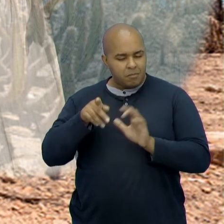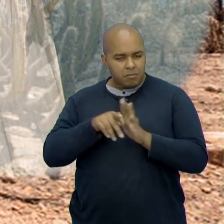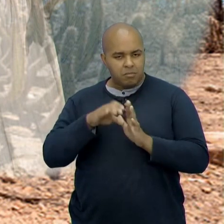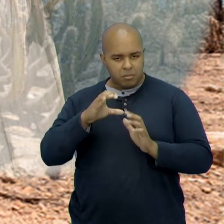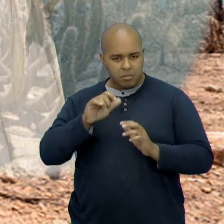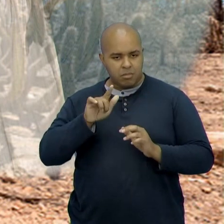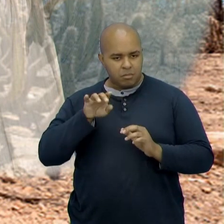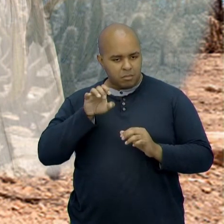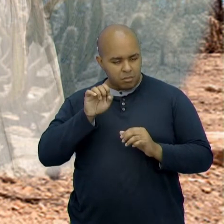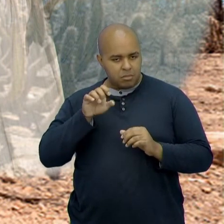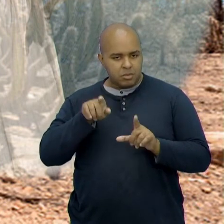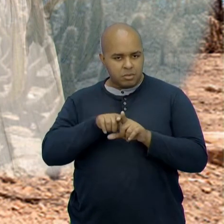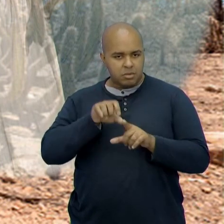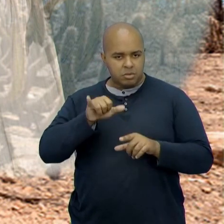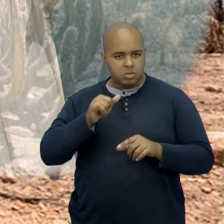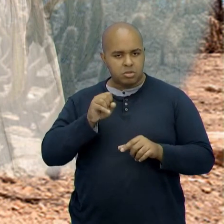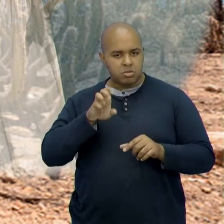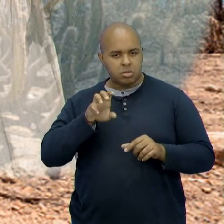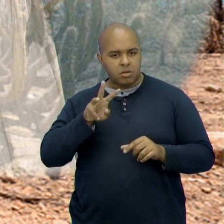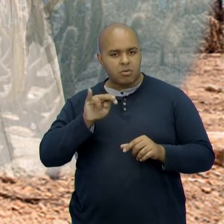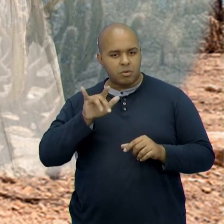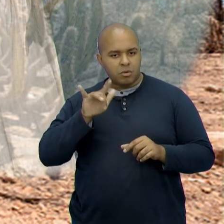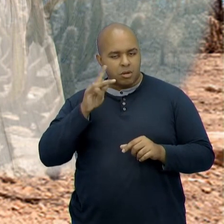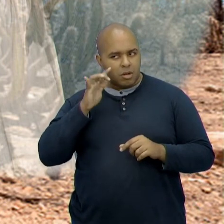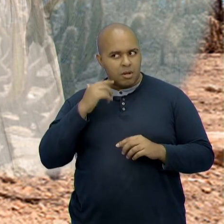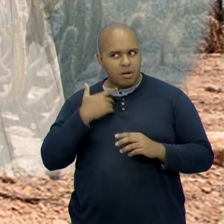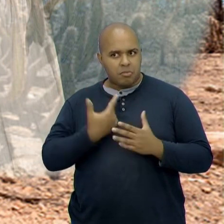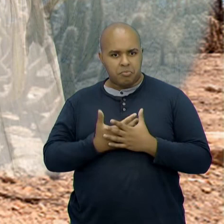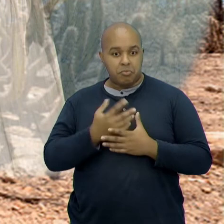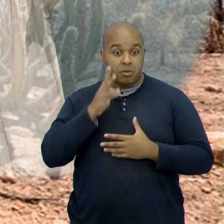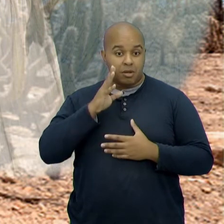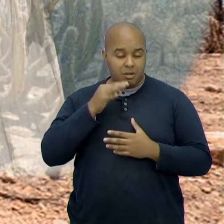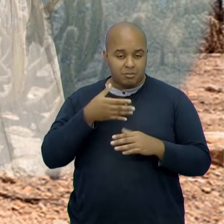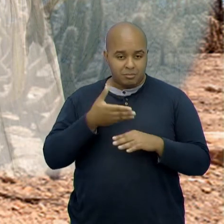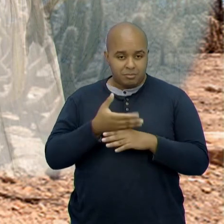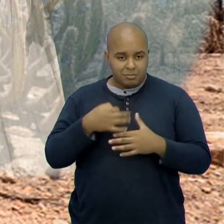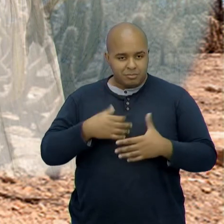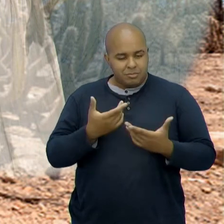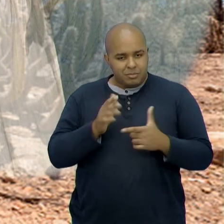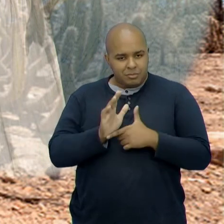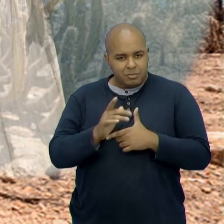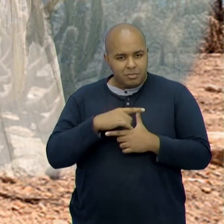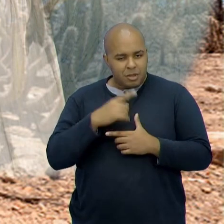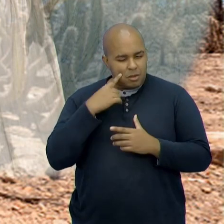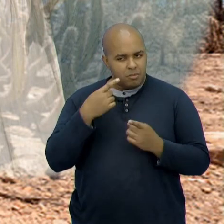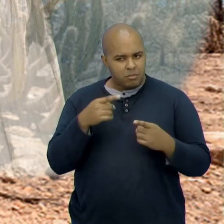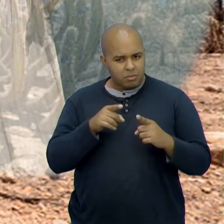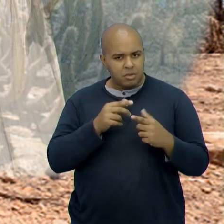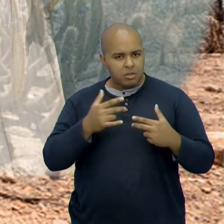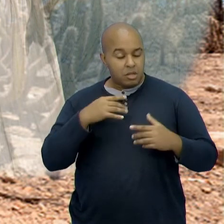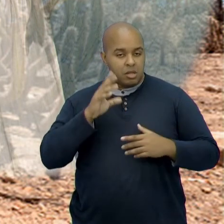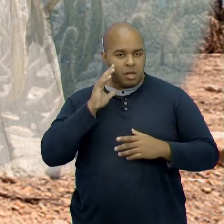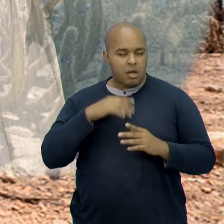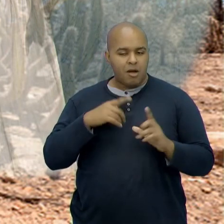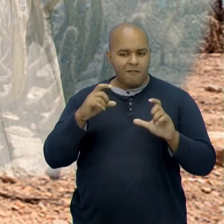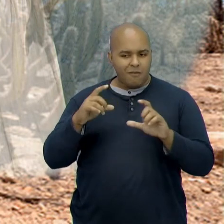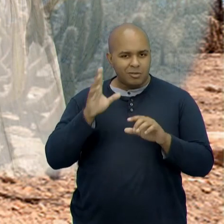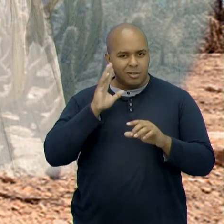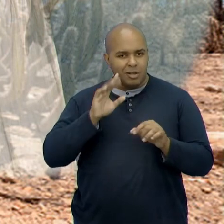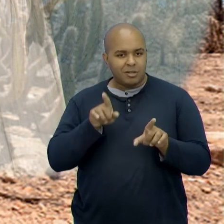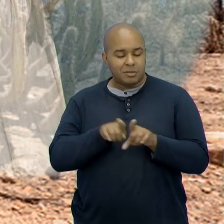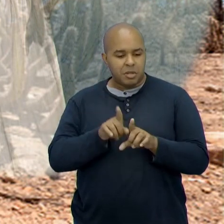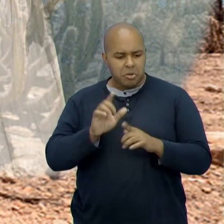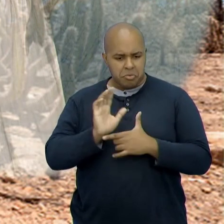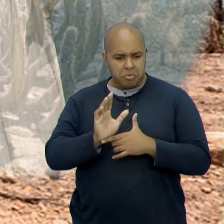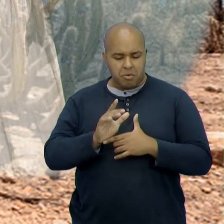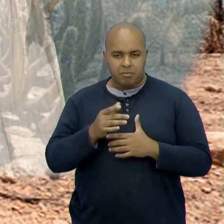Cláudia de Abreu e José Wilker, que são papéis muito legais, tá bom? O filme tem musicalidade legal, fotografia legal, é